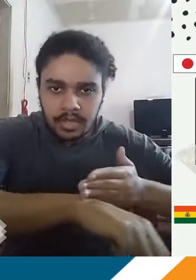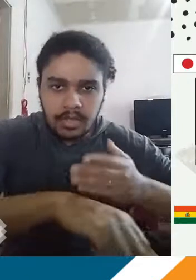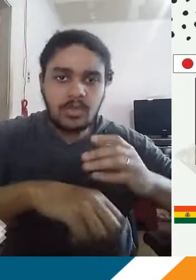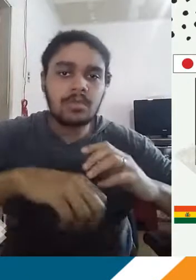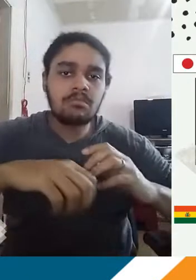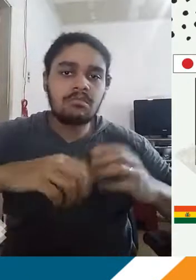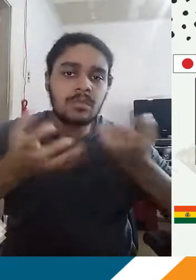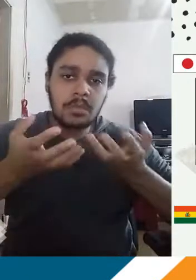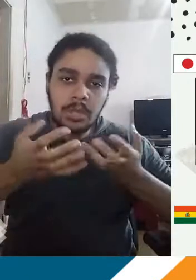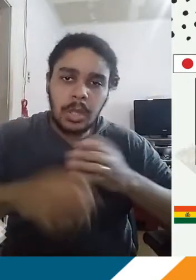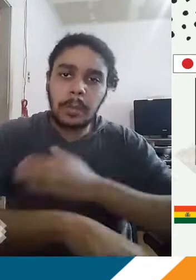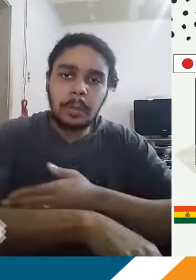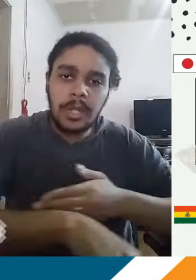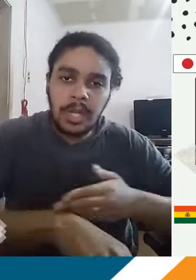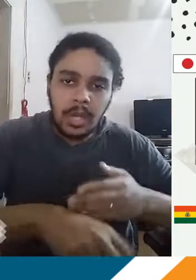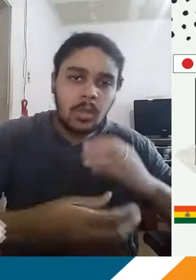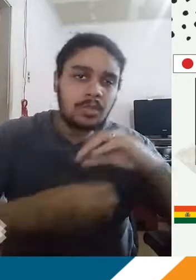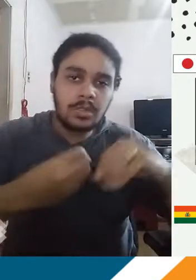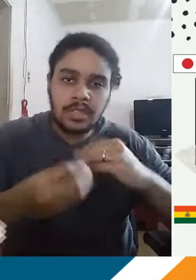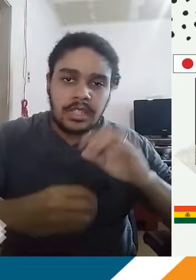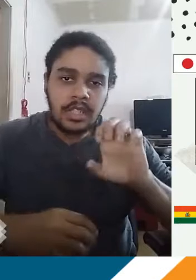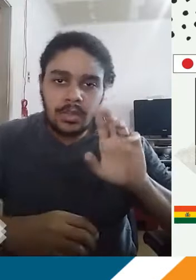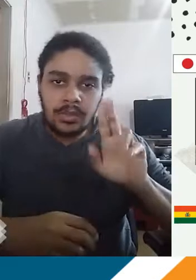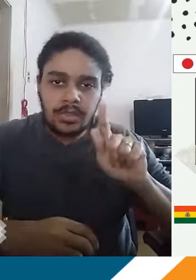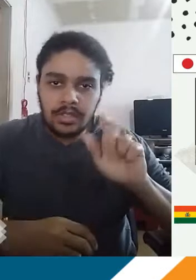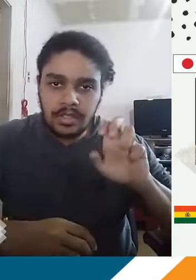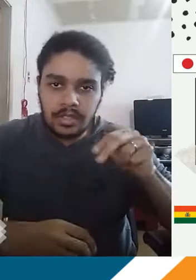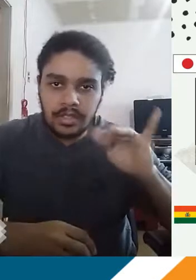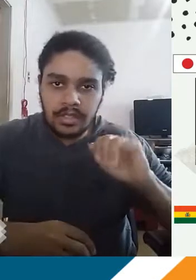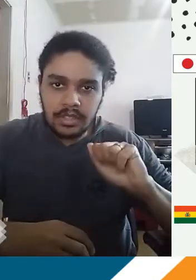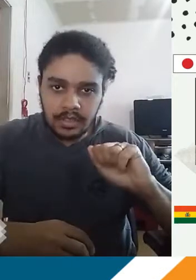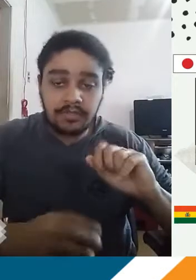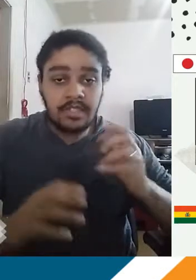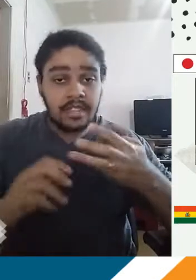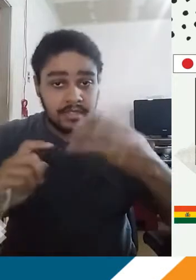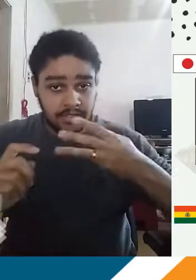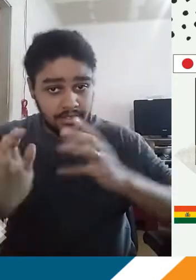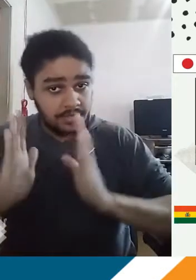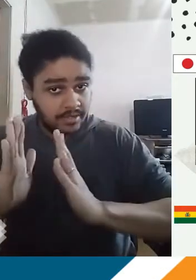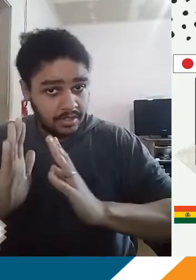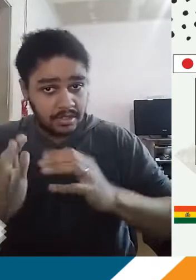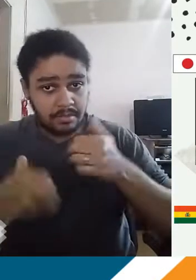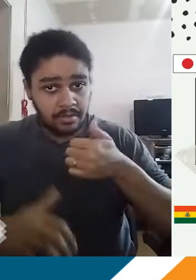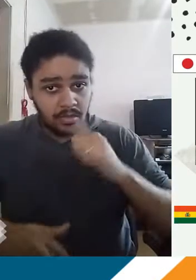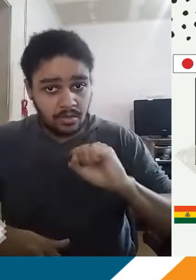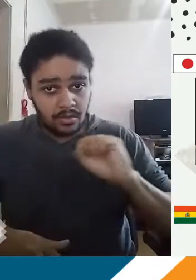de eugenia da população brasileira, devido a essa inserção de imigrantes. A terceira fase ela vai